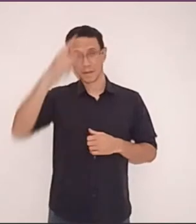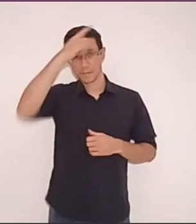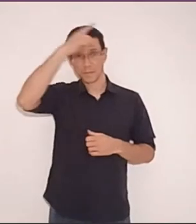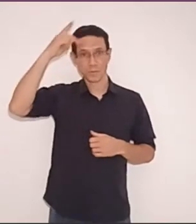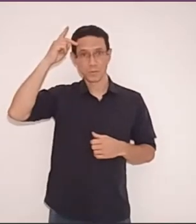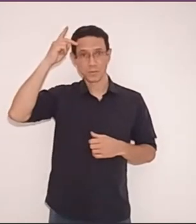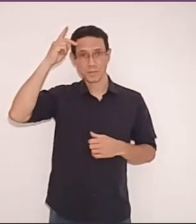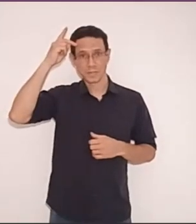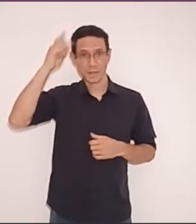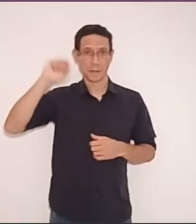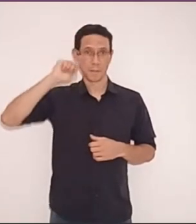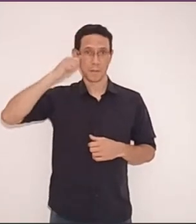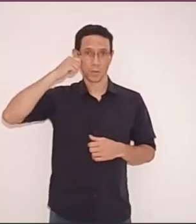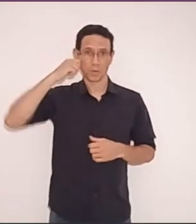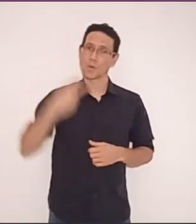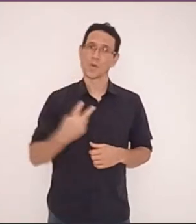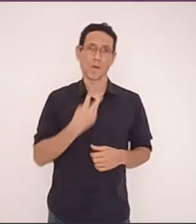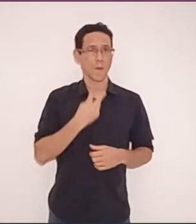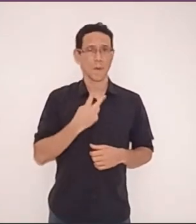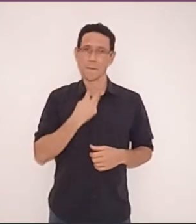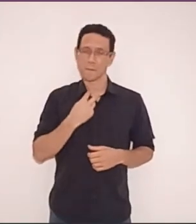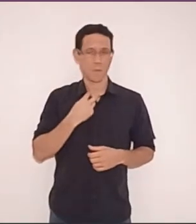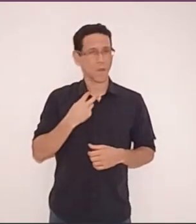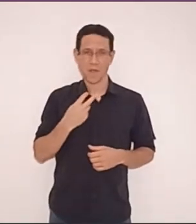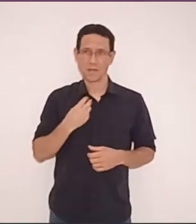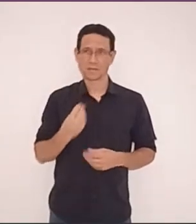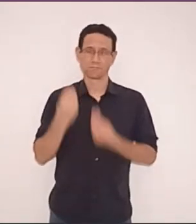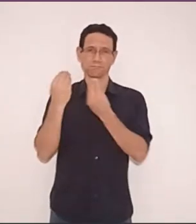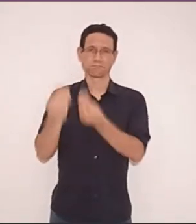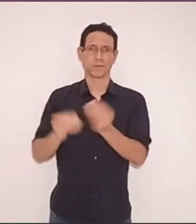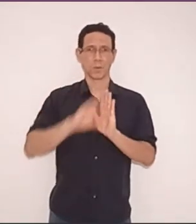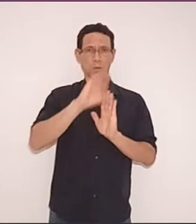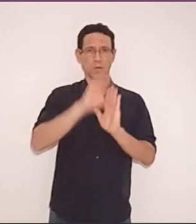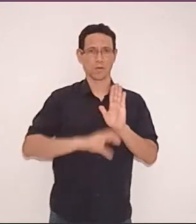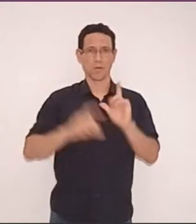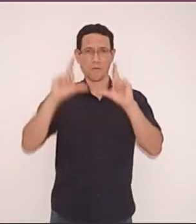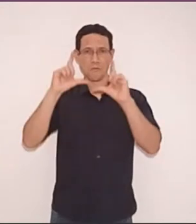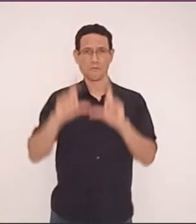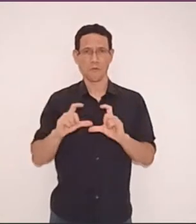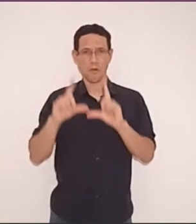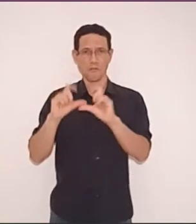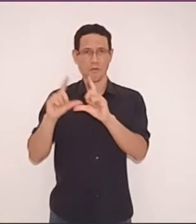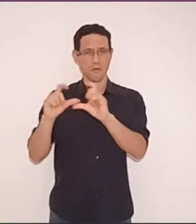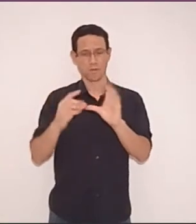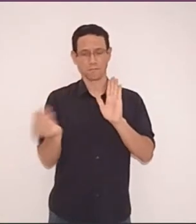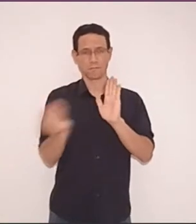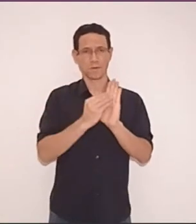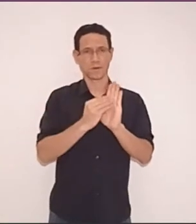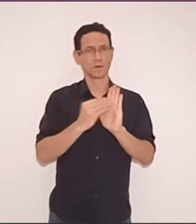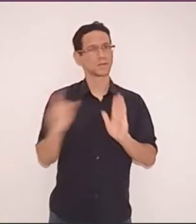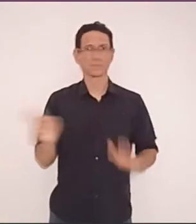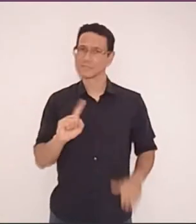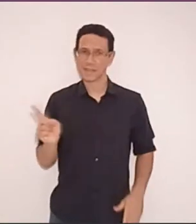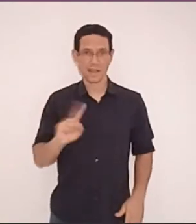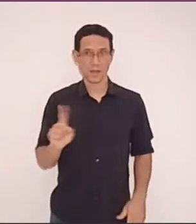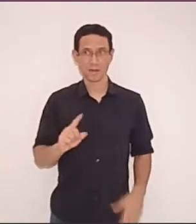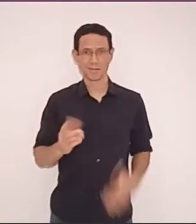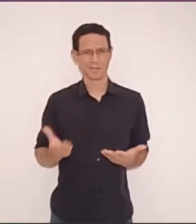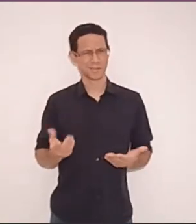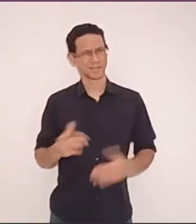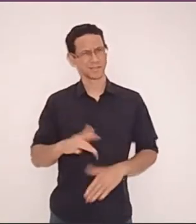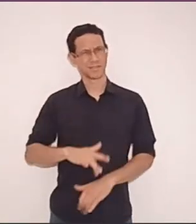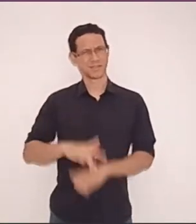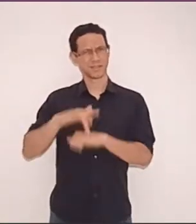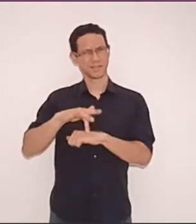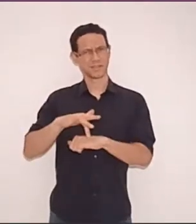pessoas pretas não poderiam entregar currículo com foca e naquilo eu achei um absurdo né mas como assim chegando em casa